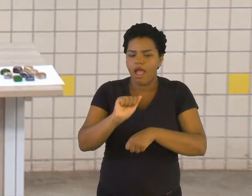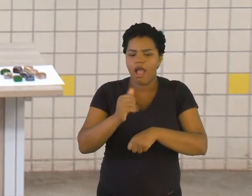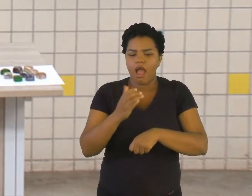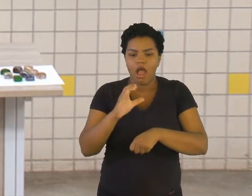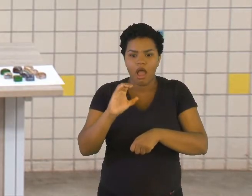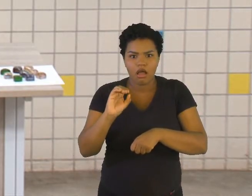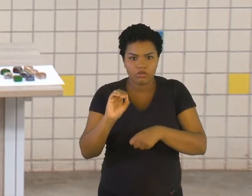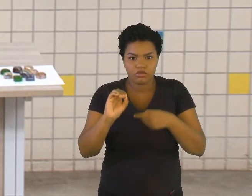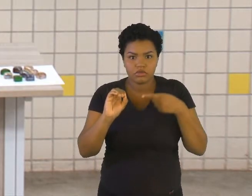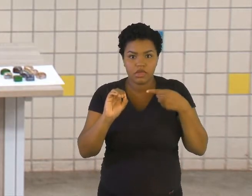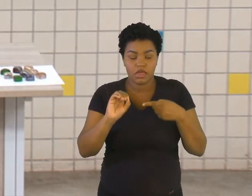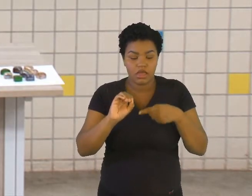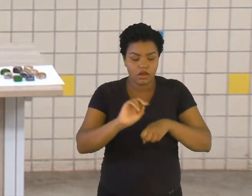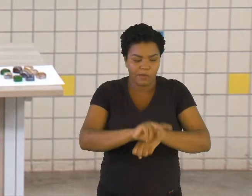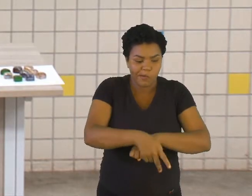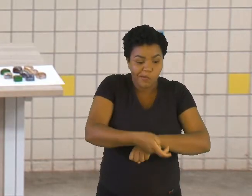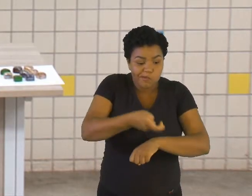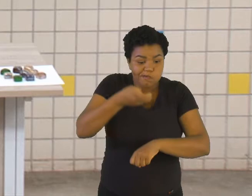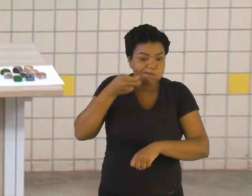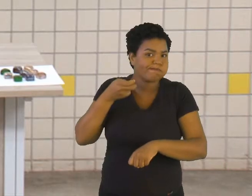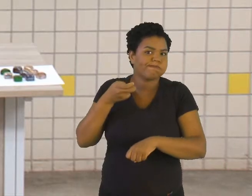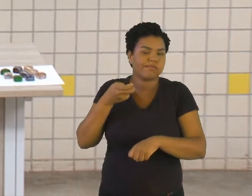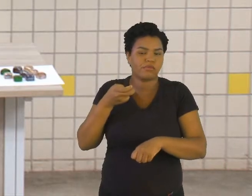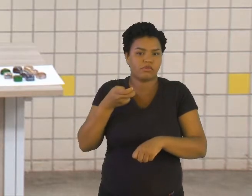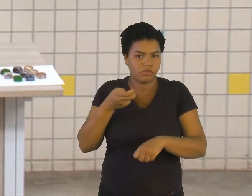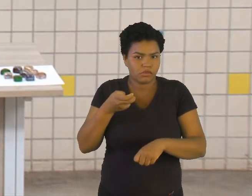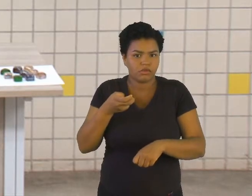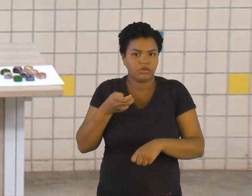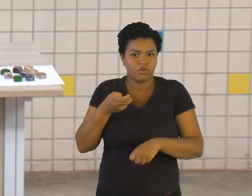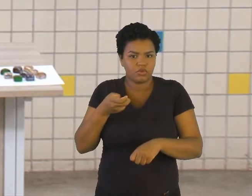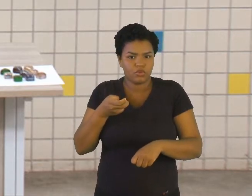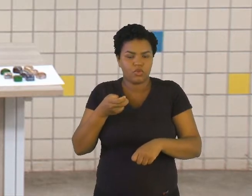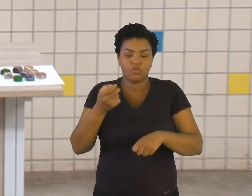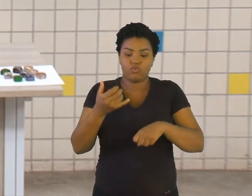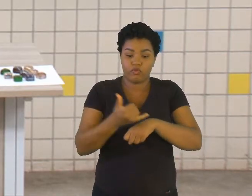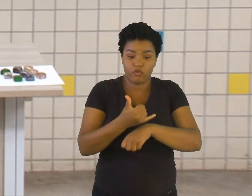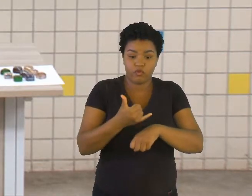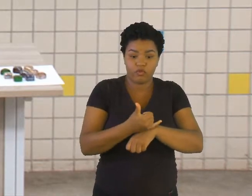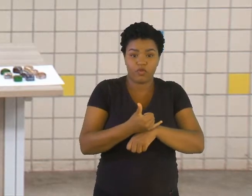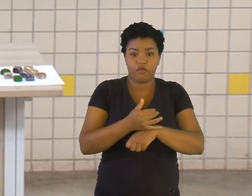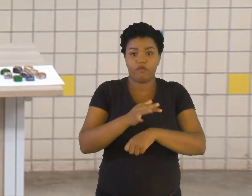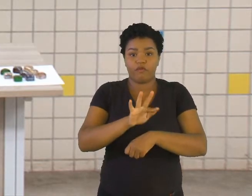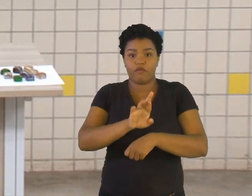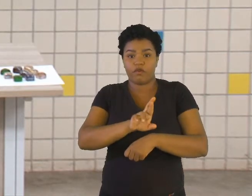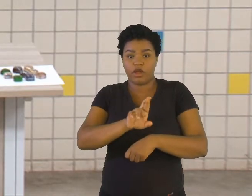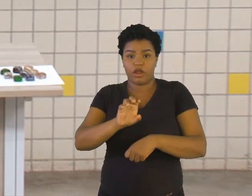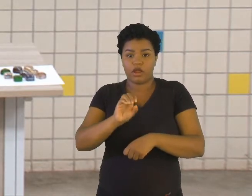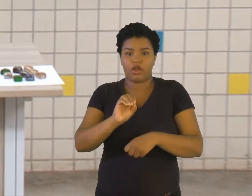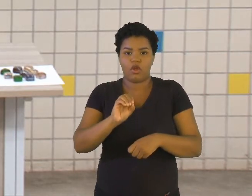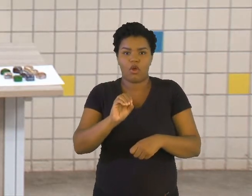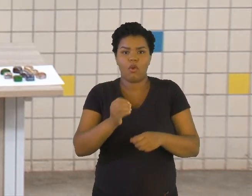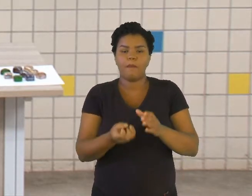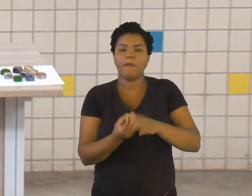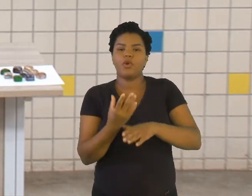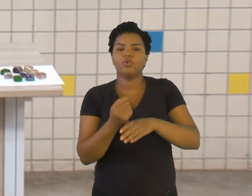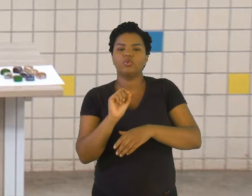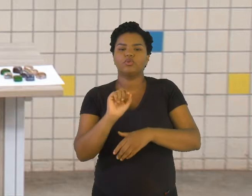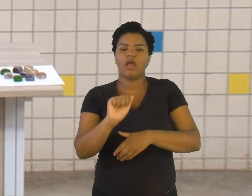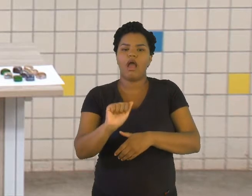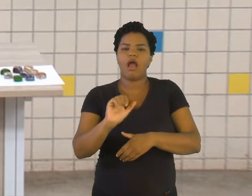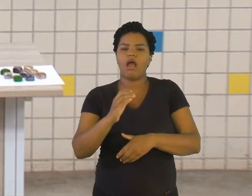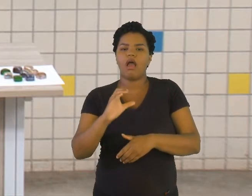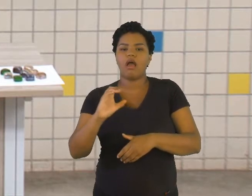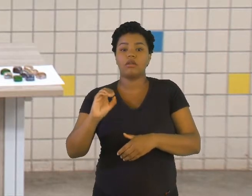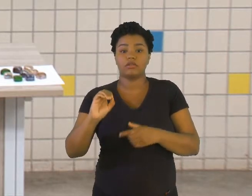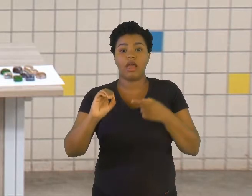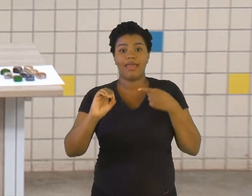quando ele é retirado junto lá, o ferro produz o aço. E aí, o aço,